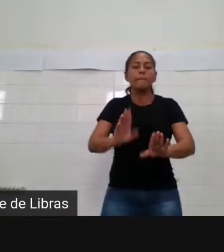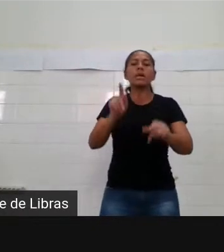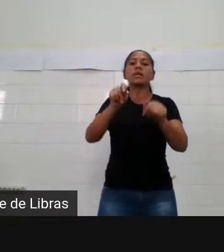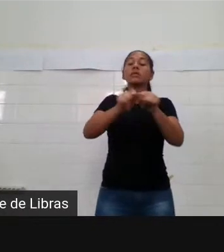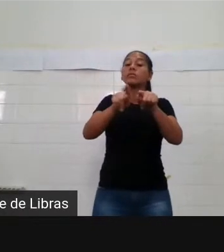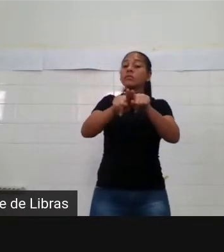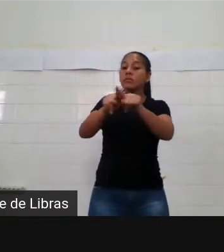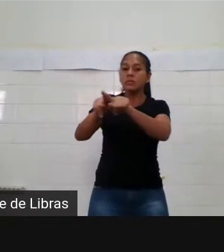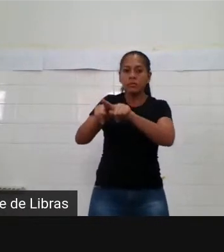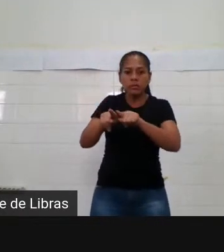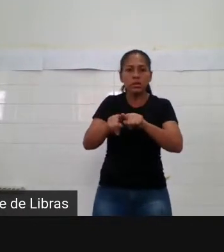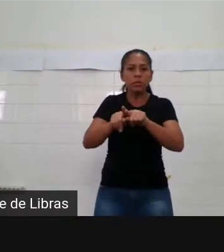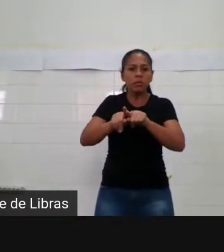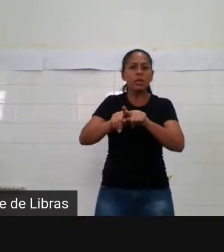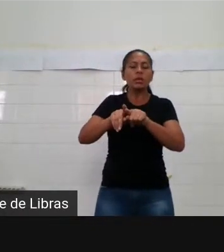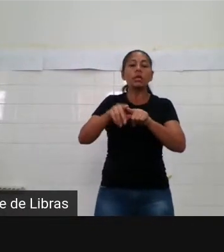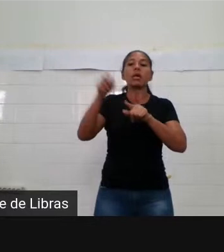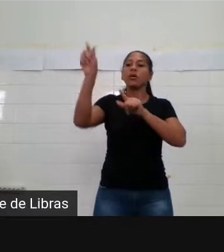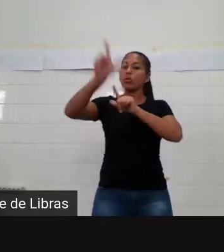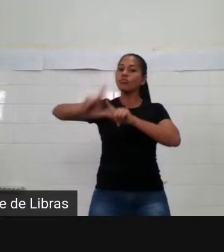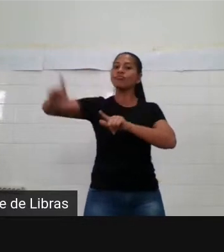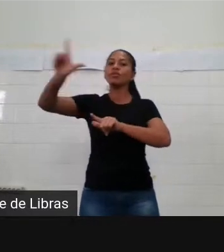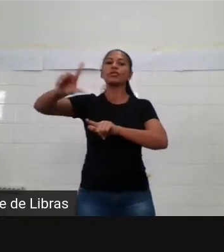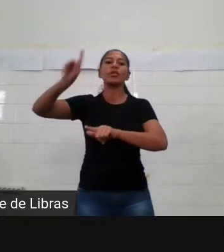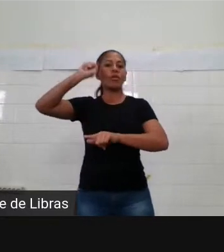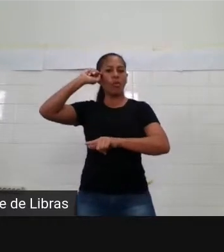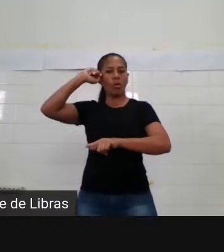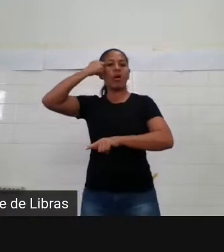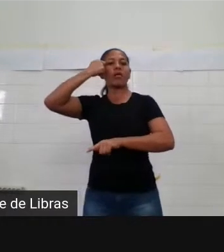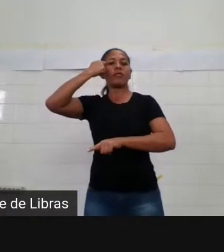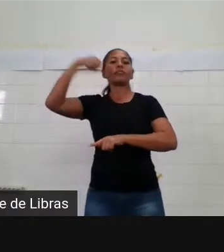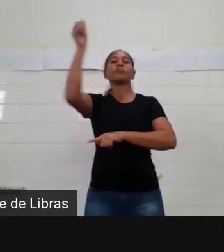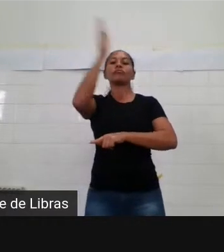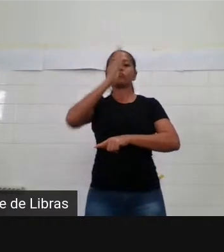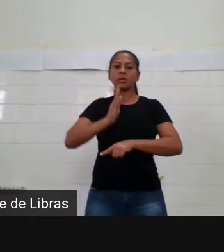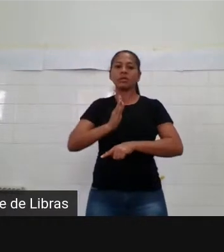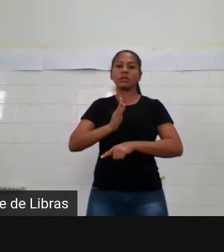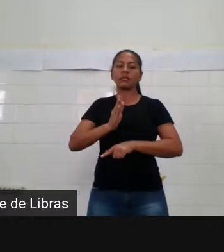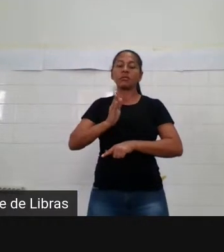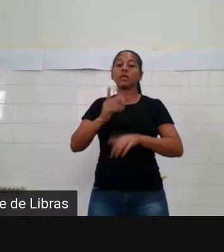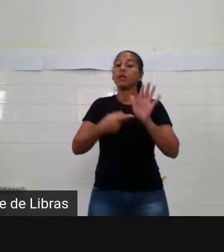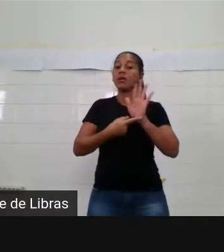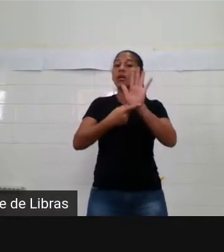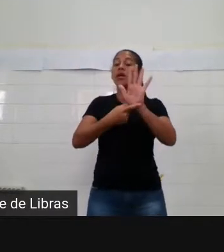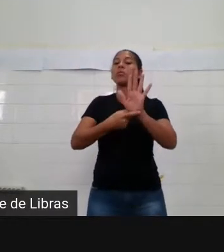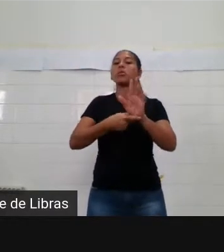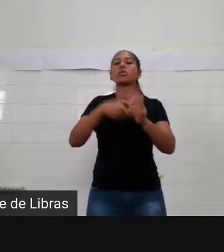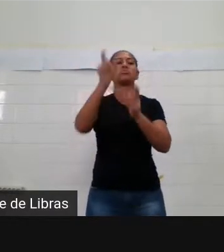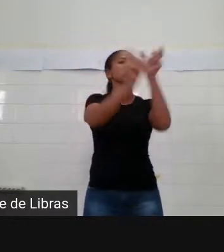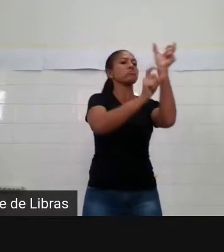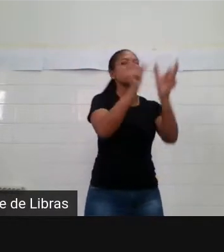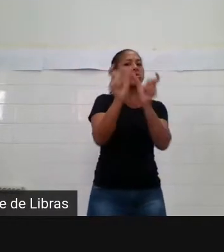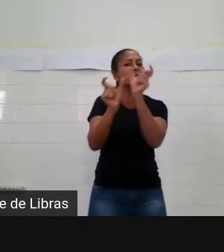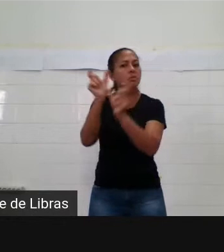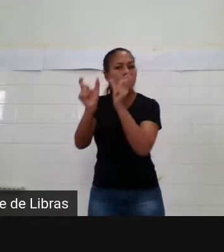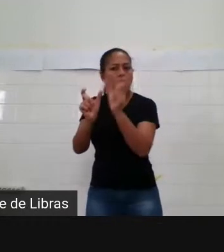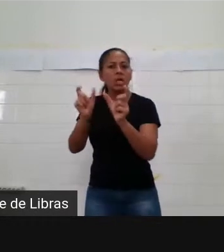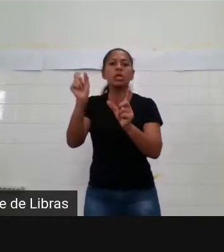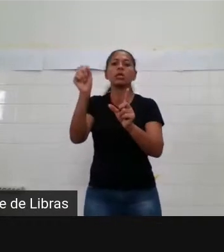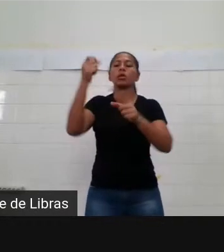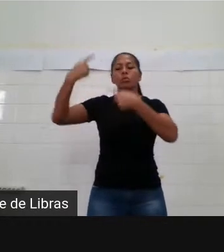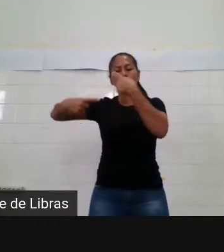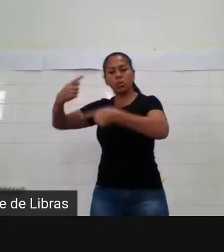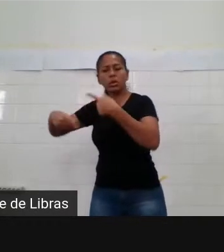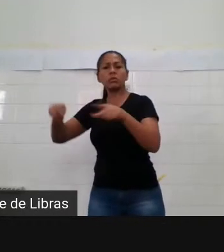sobretudo a literatura afro-brasileira, ela estabelece em termos políticos, em termos sociais e em termos também